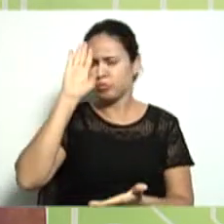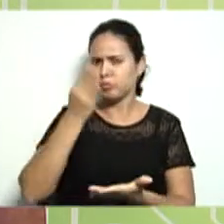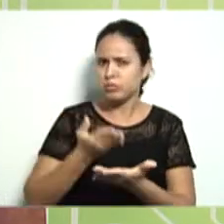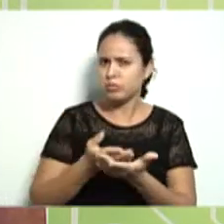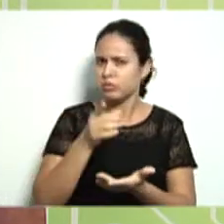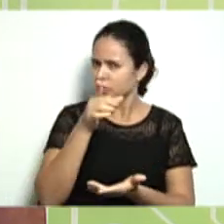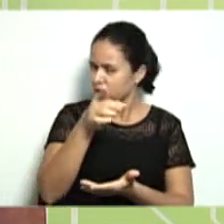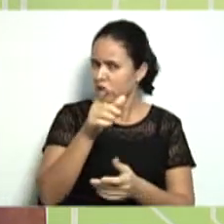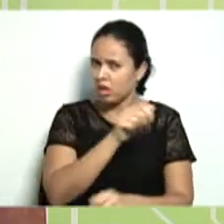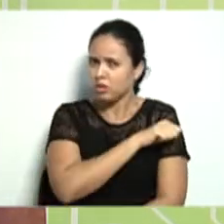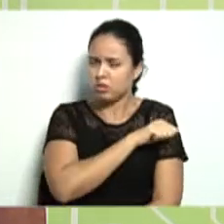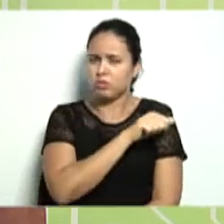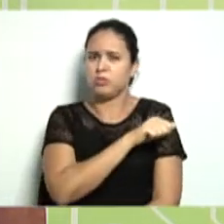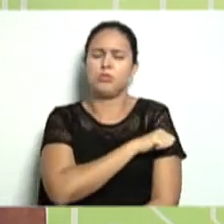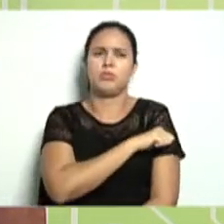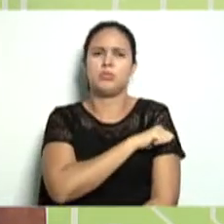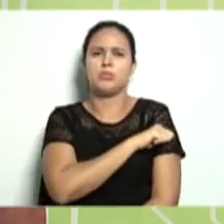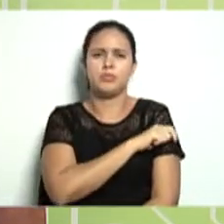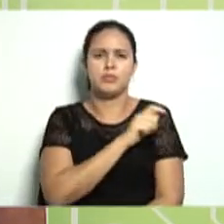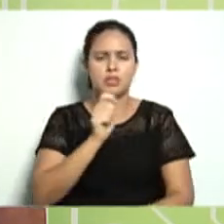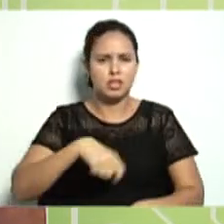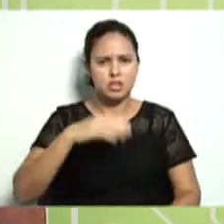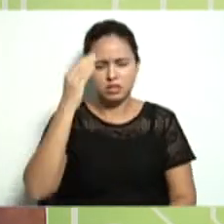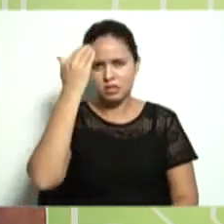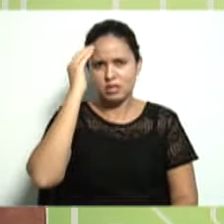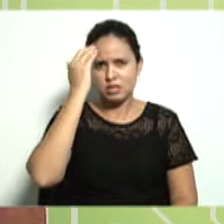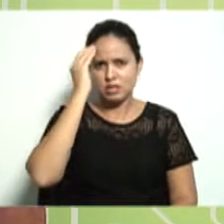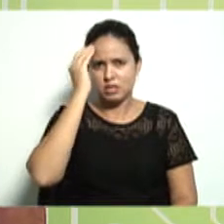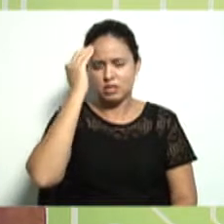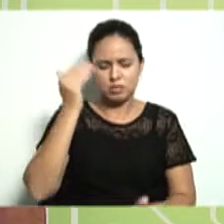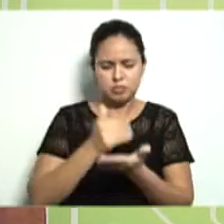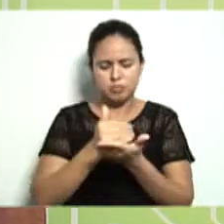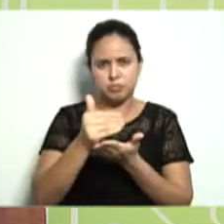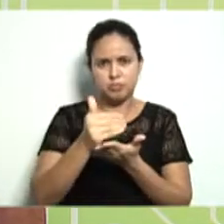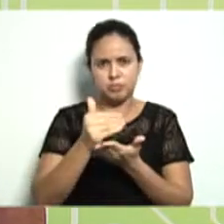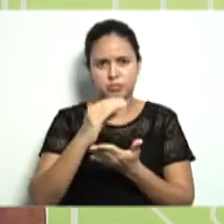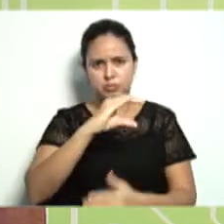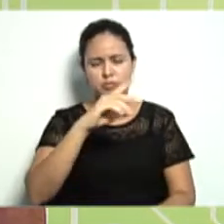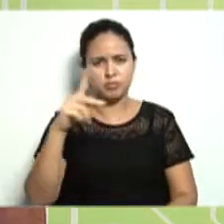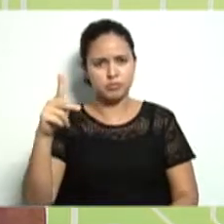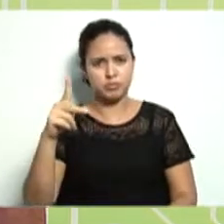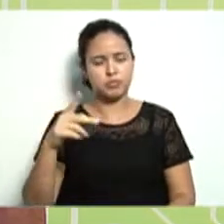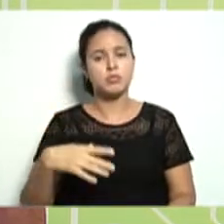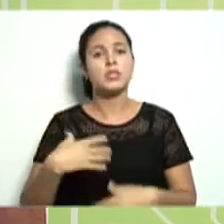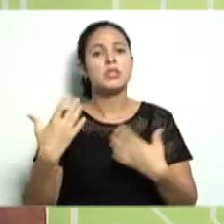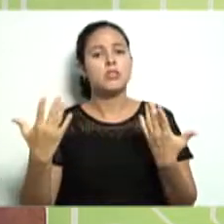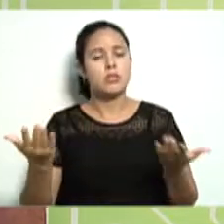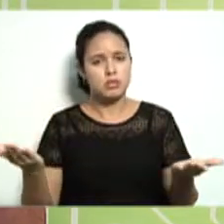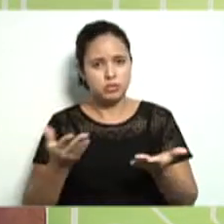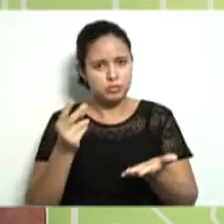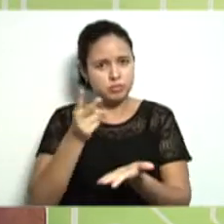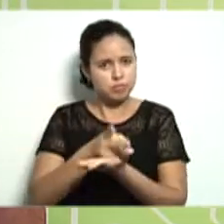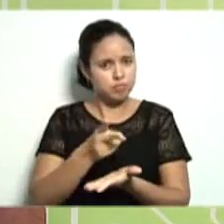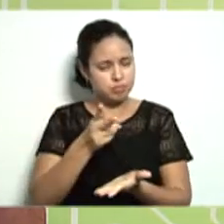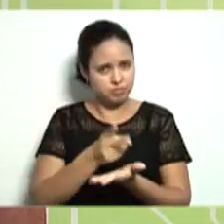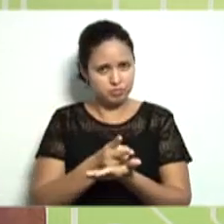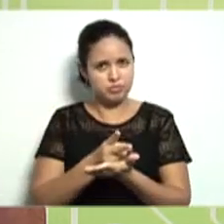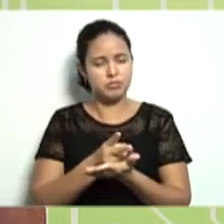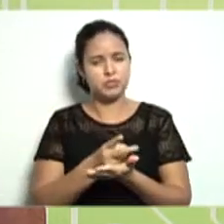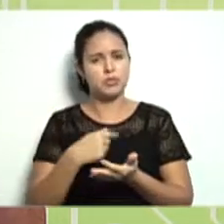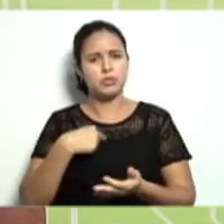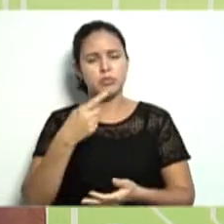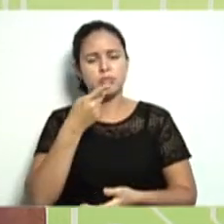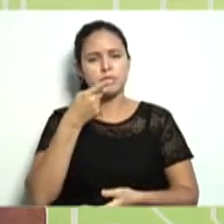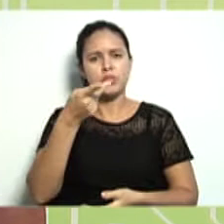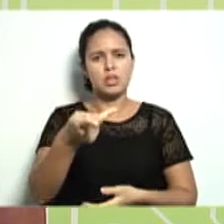que vocês têm entendido aí o princípio do cooperativismo. Continuando aqui na nossa aula, nós vamos falar